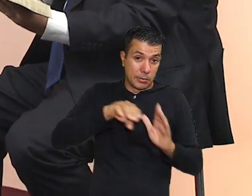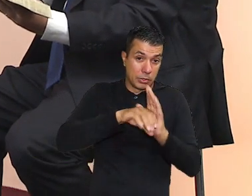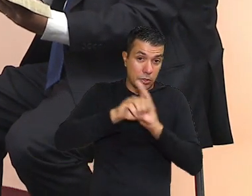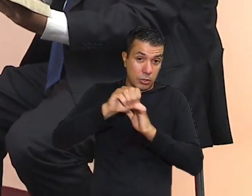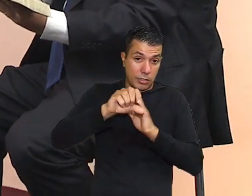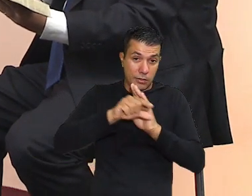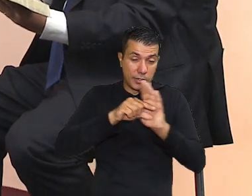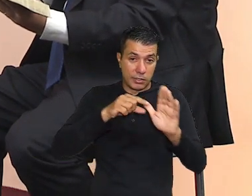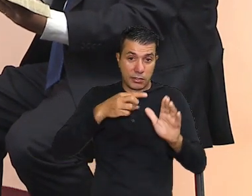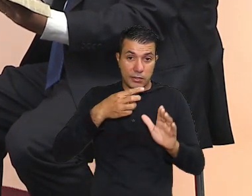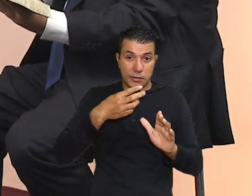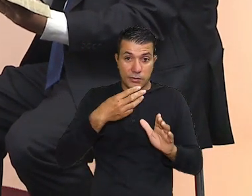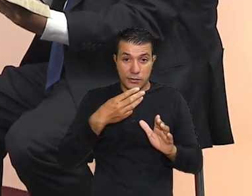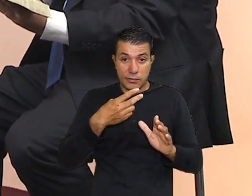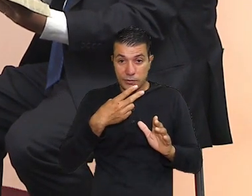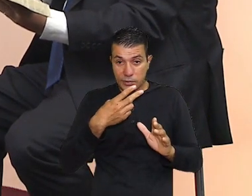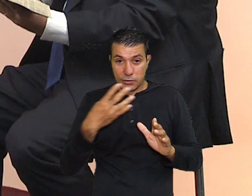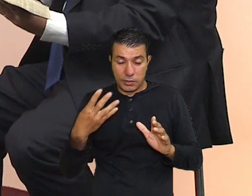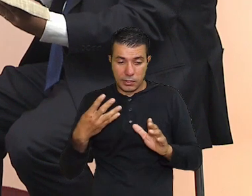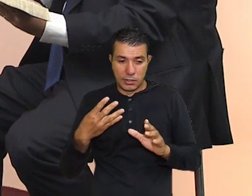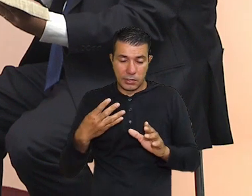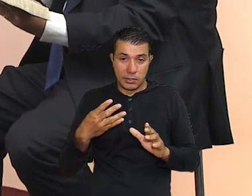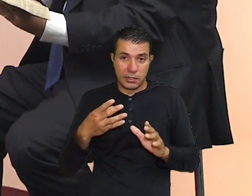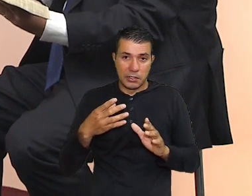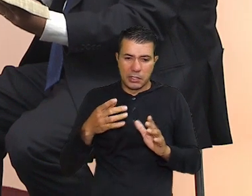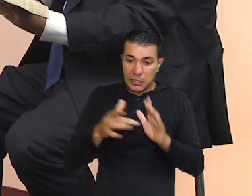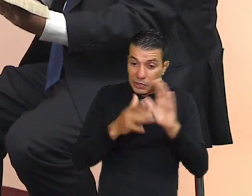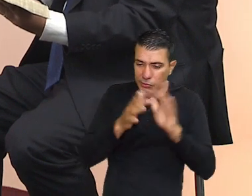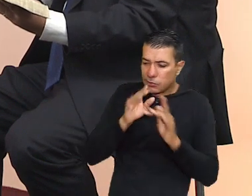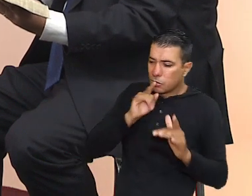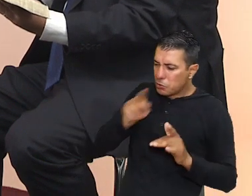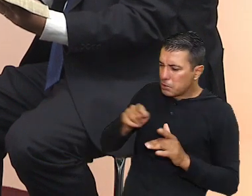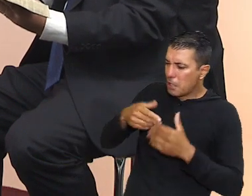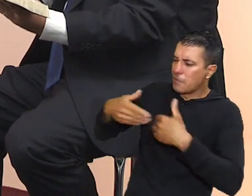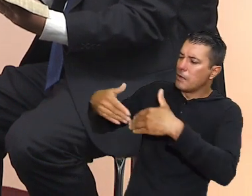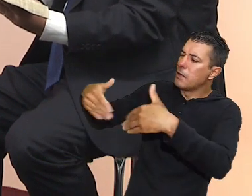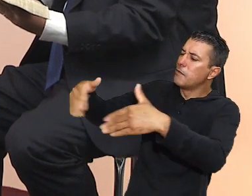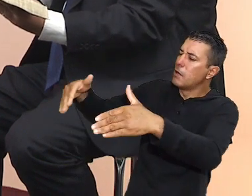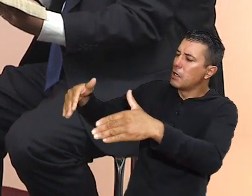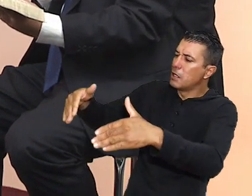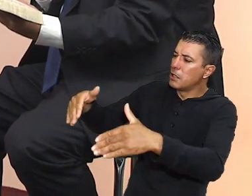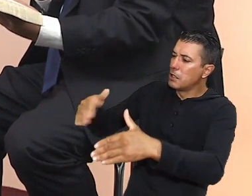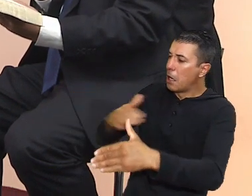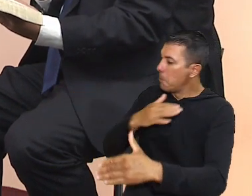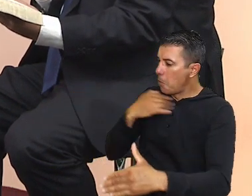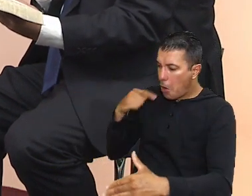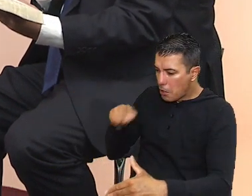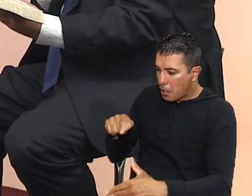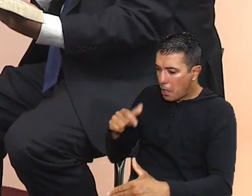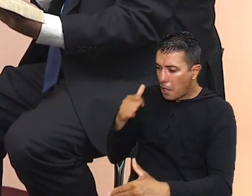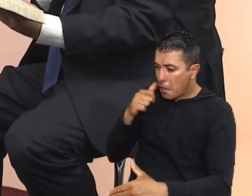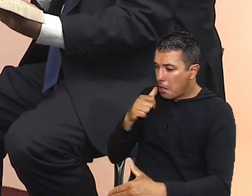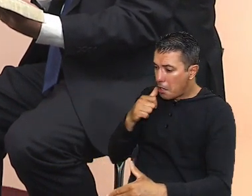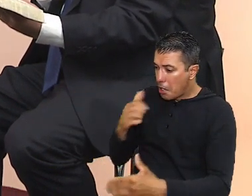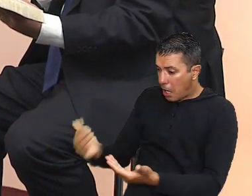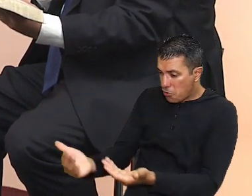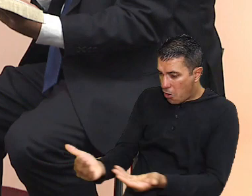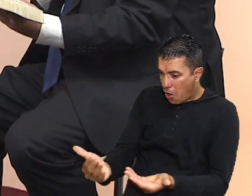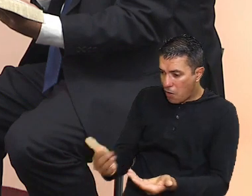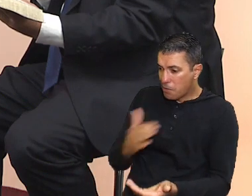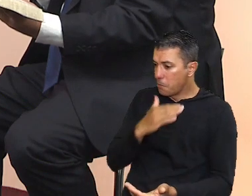diz, Jesus falando, retirai-vos, porque não está morta a menina, mas